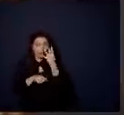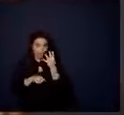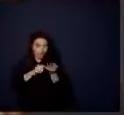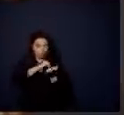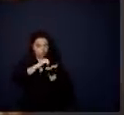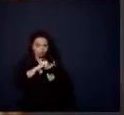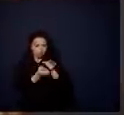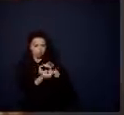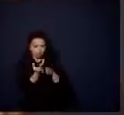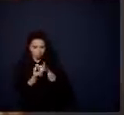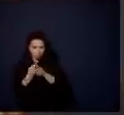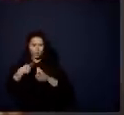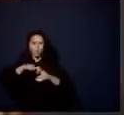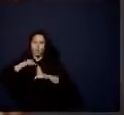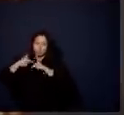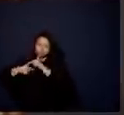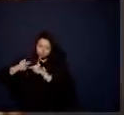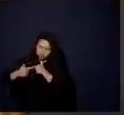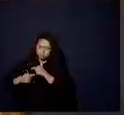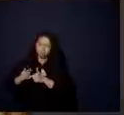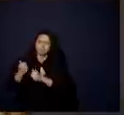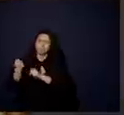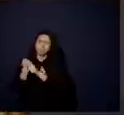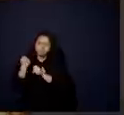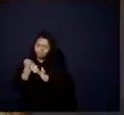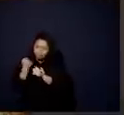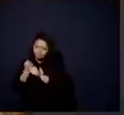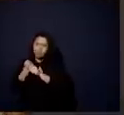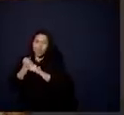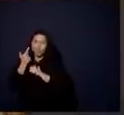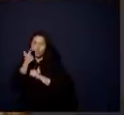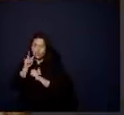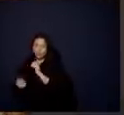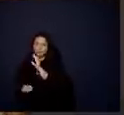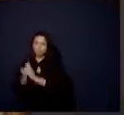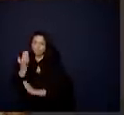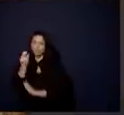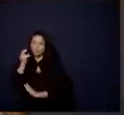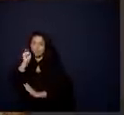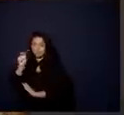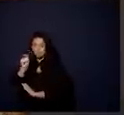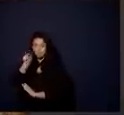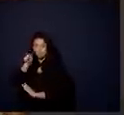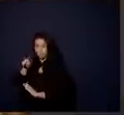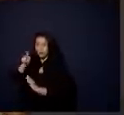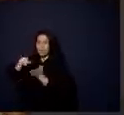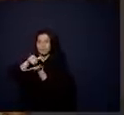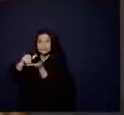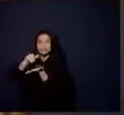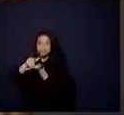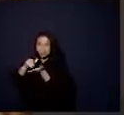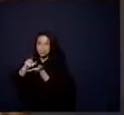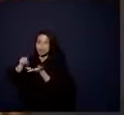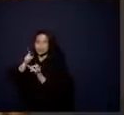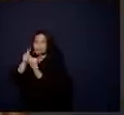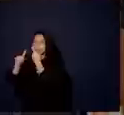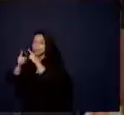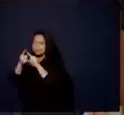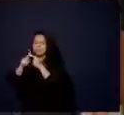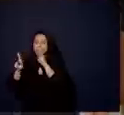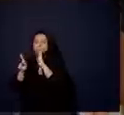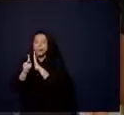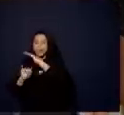gente trabalhou Para uma construção de mais uma secretaria bem específica que é Essa secretaria de articulações